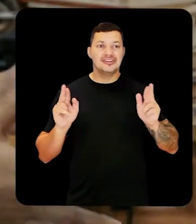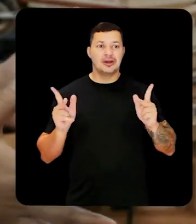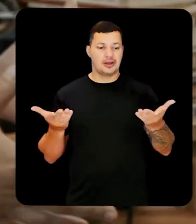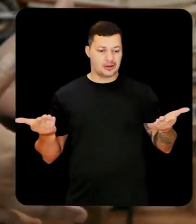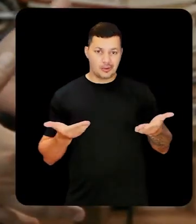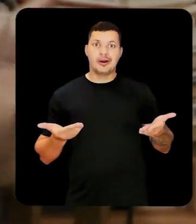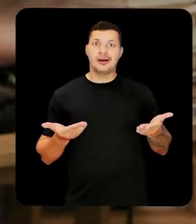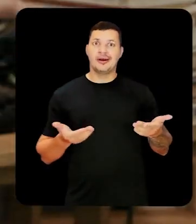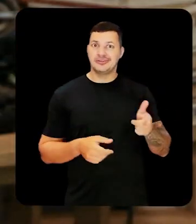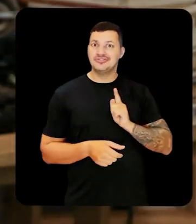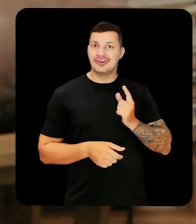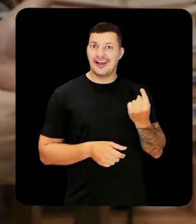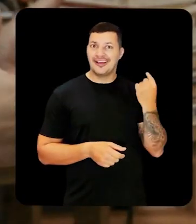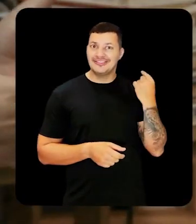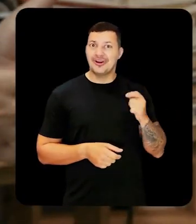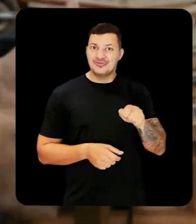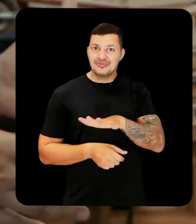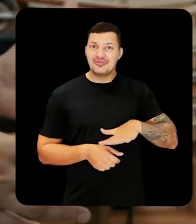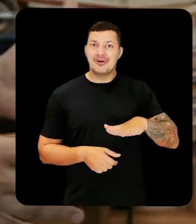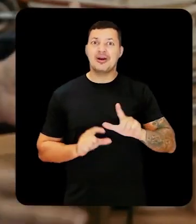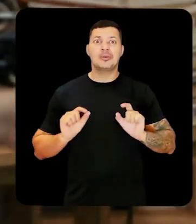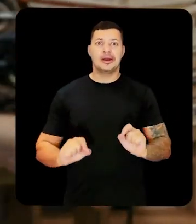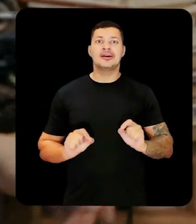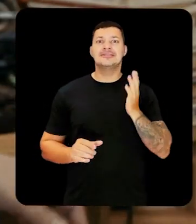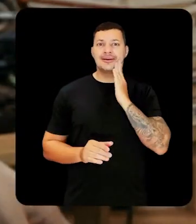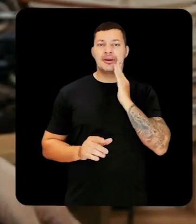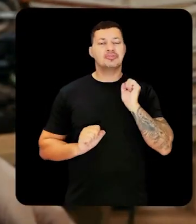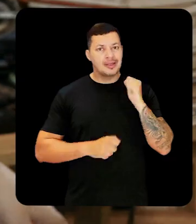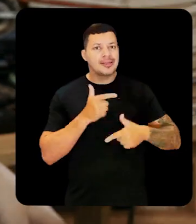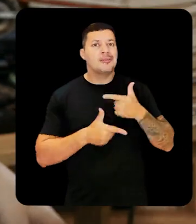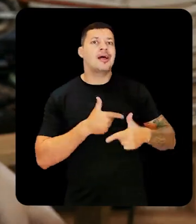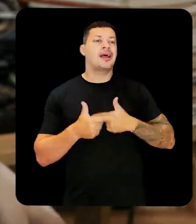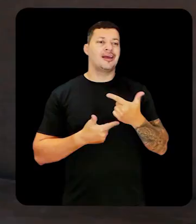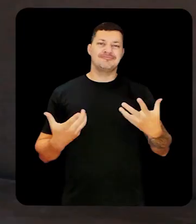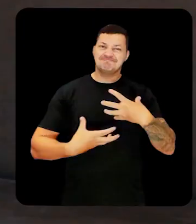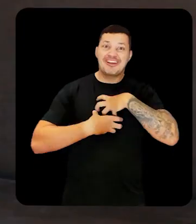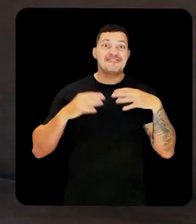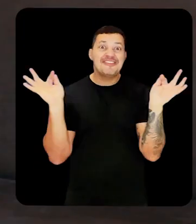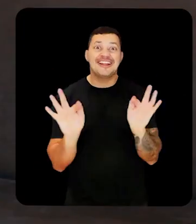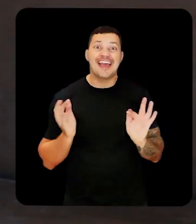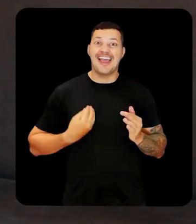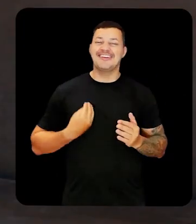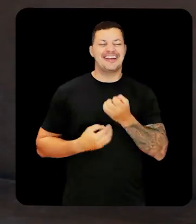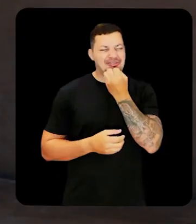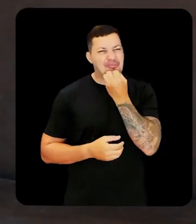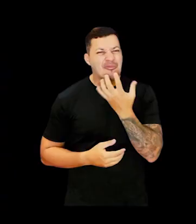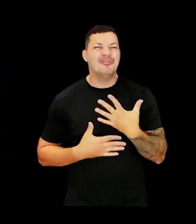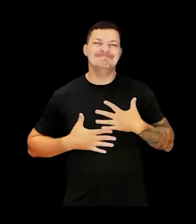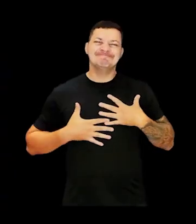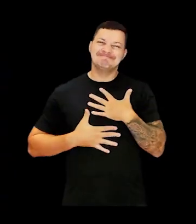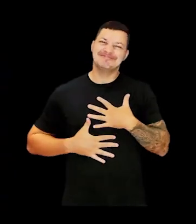Era diferente agora. A gente tinha ali um espaço onde a gente sabia que a gente podia trabalhar. E feliz da vida. Tão